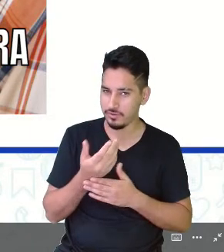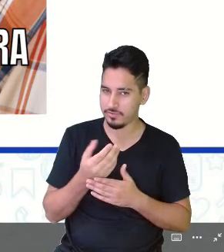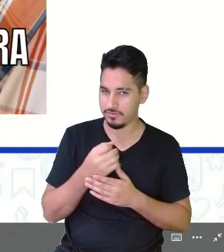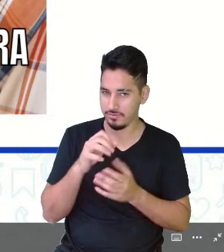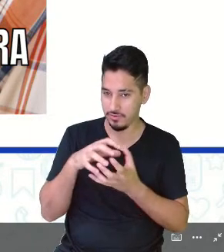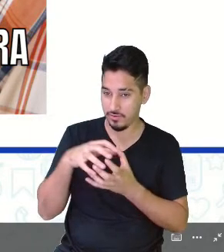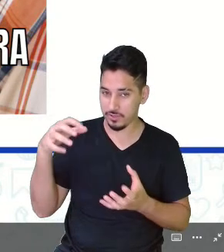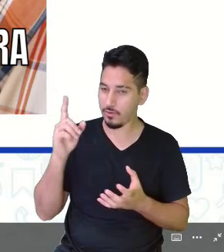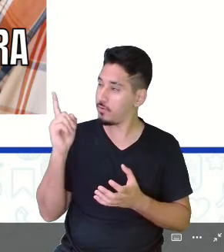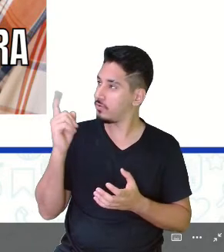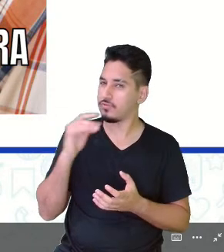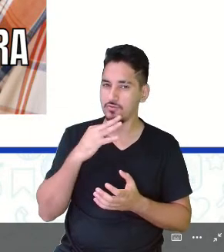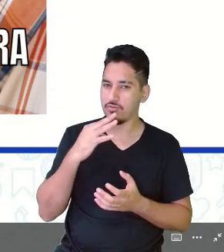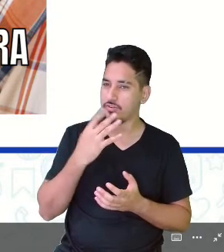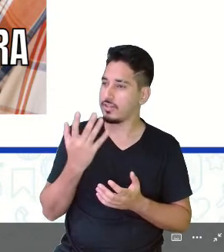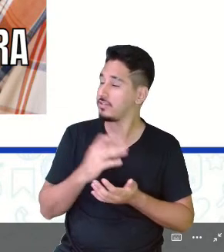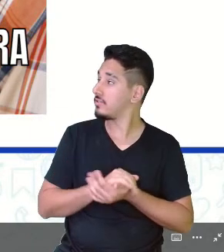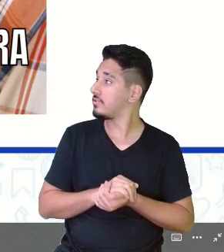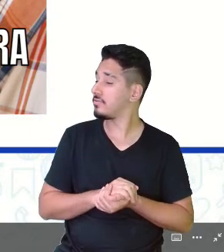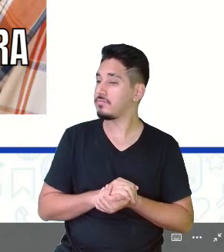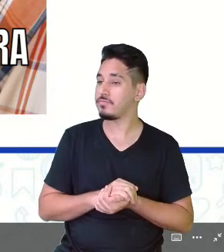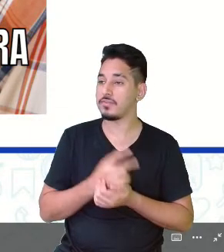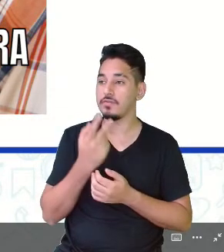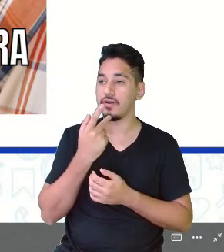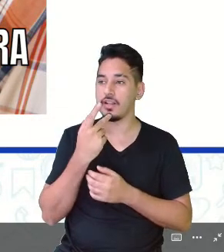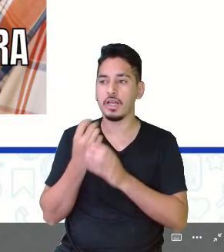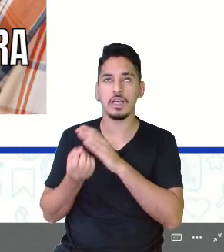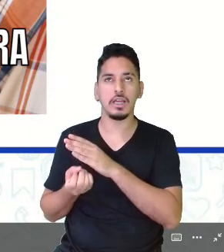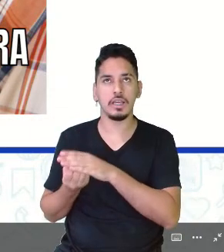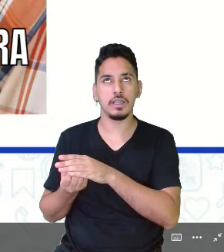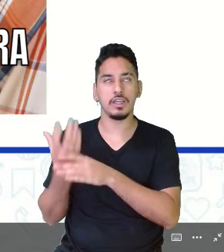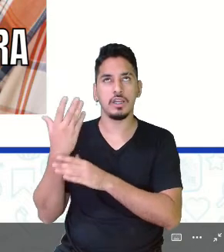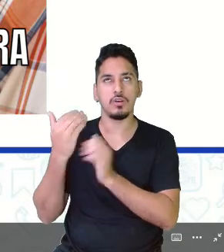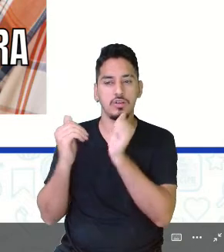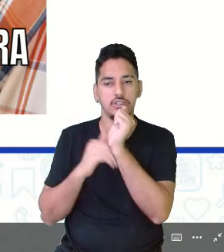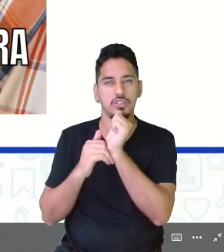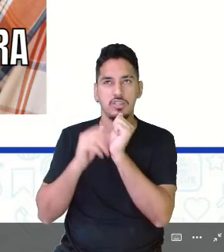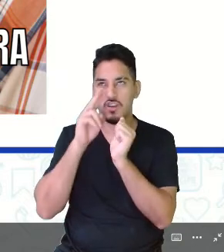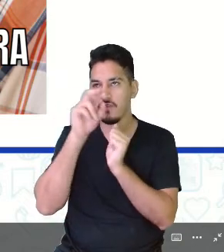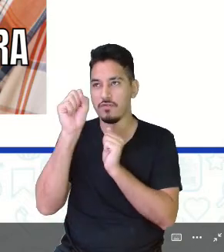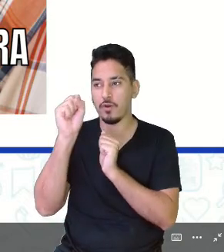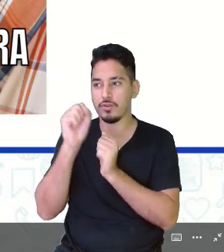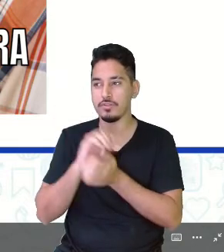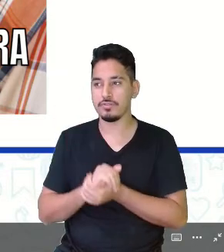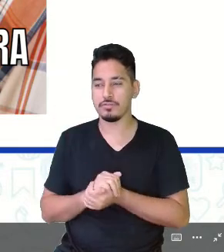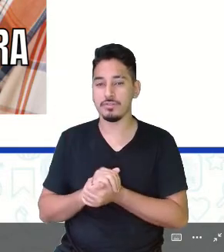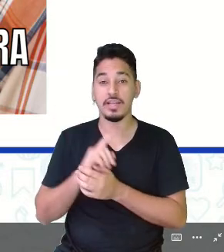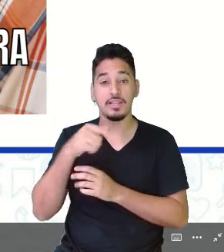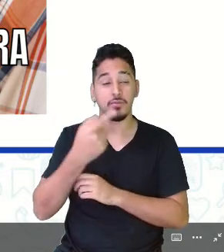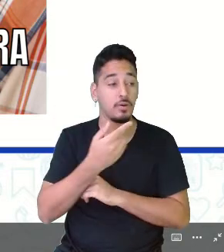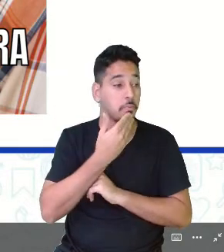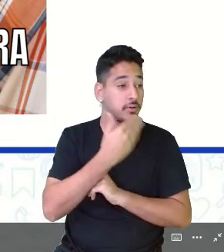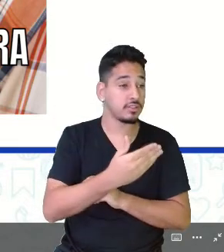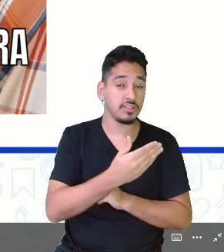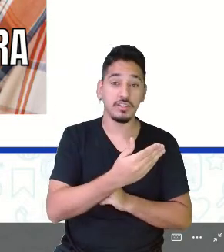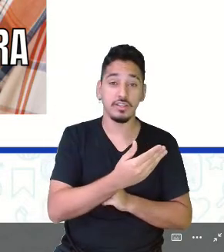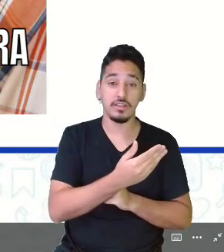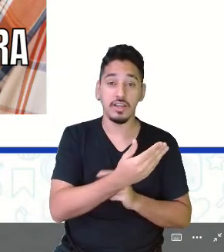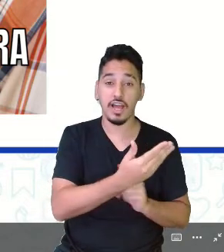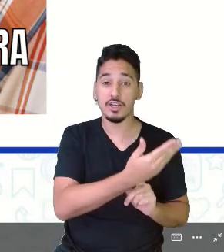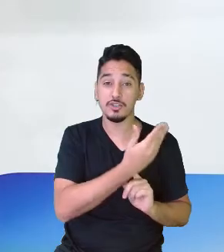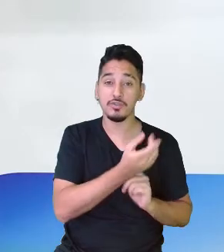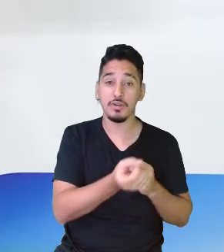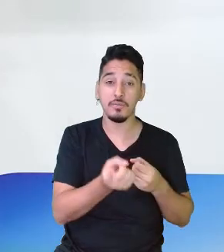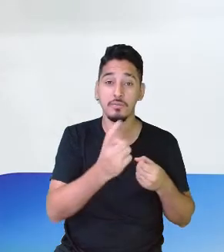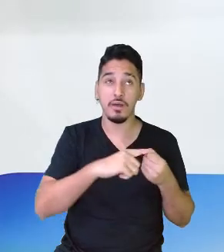senhor do meme. Ele falou assim, crio uma senha forte. Peço ajuda para recuperá-la. Então, veja,